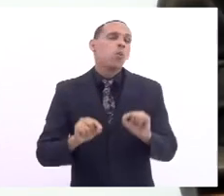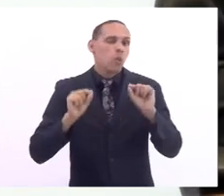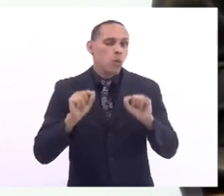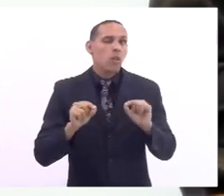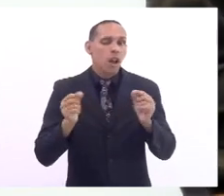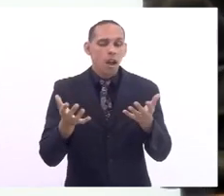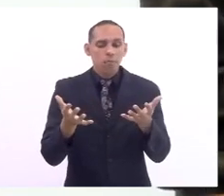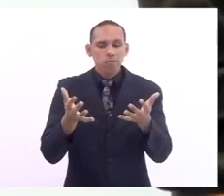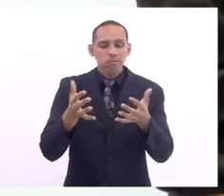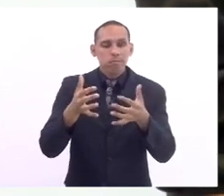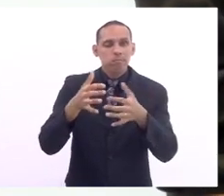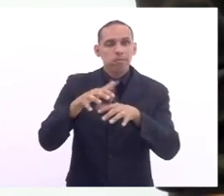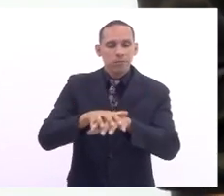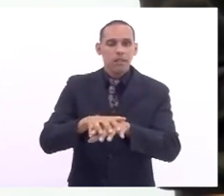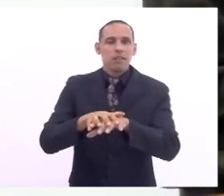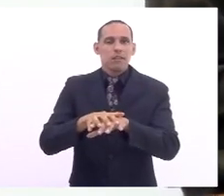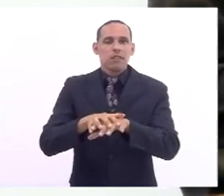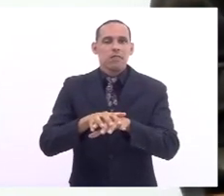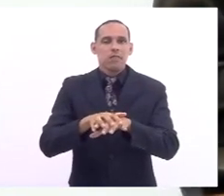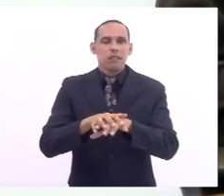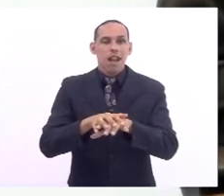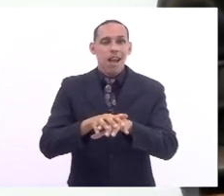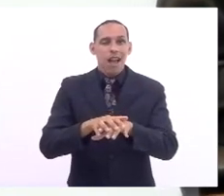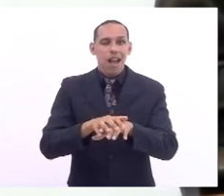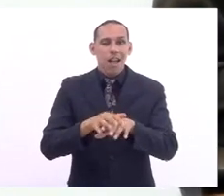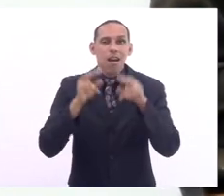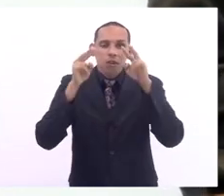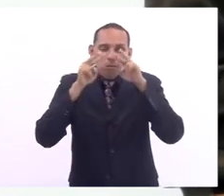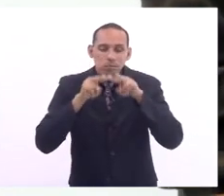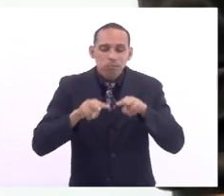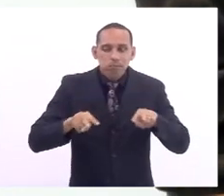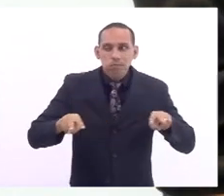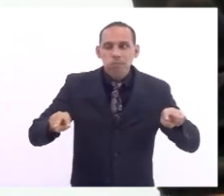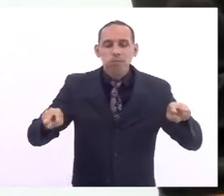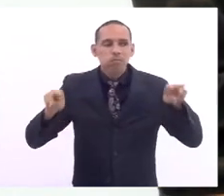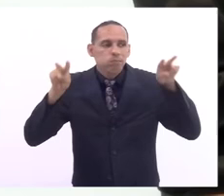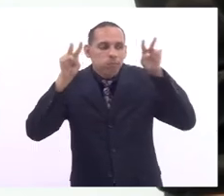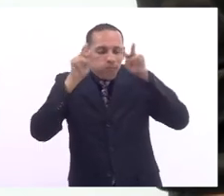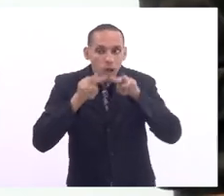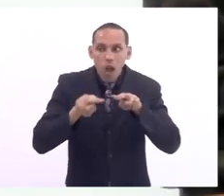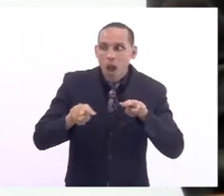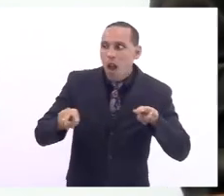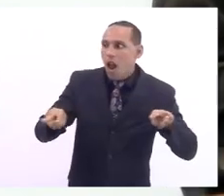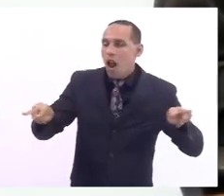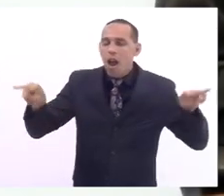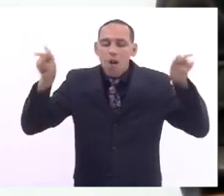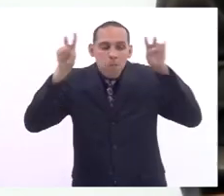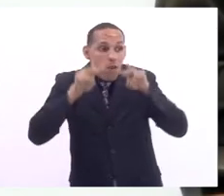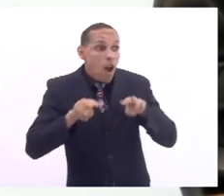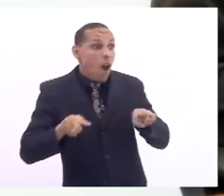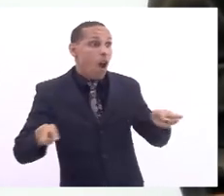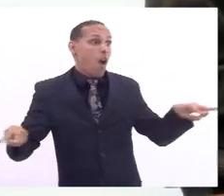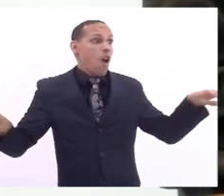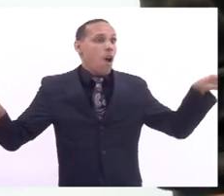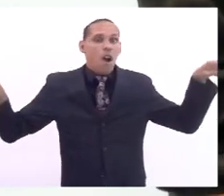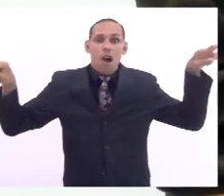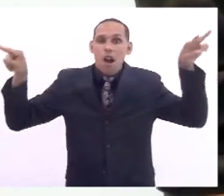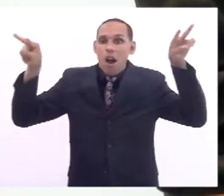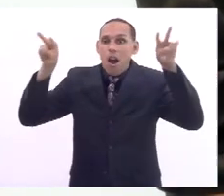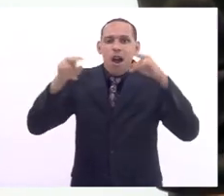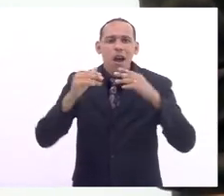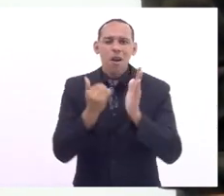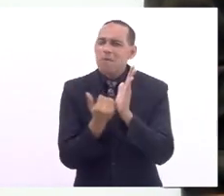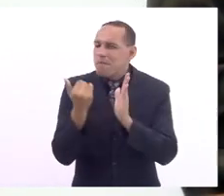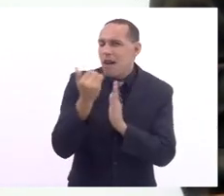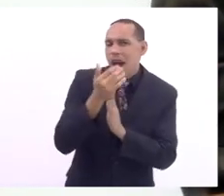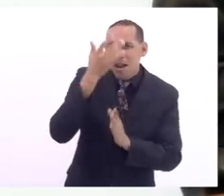uma visão inclusiva ela tem que ser uma visão que amplia o campo de visibilidade para que a gente veja mais gente para que o Rio de